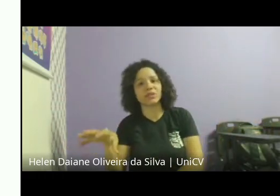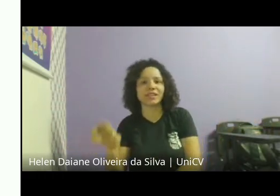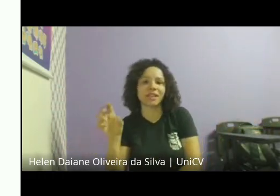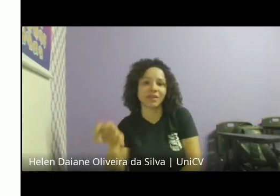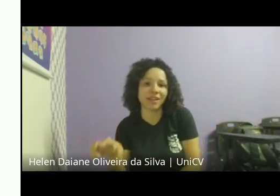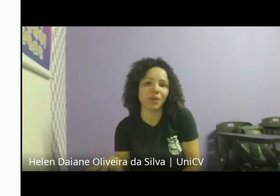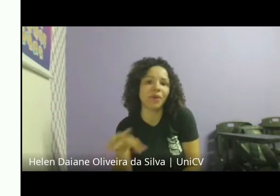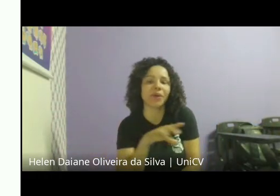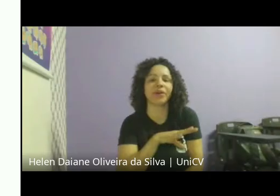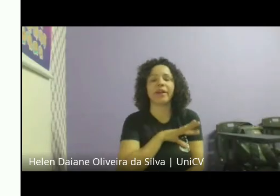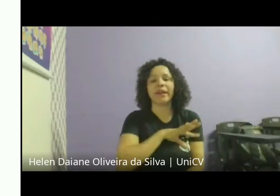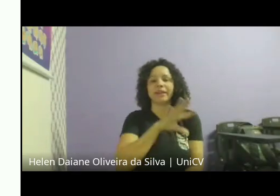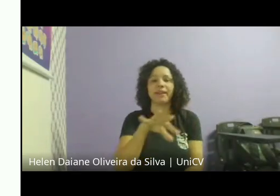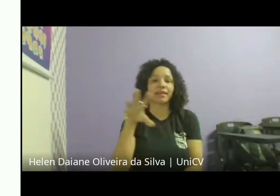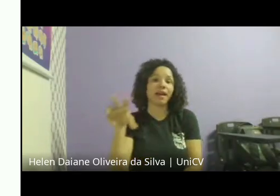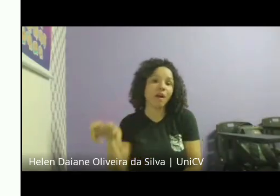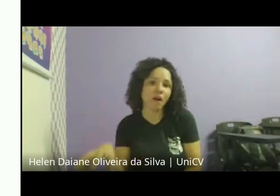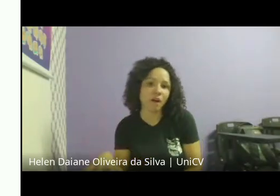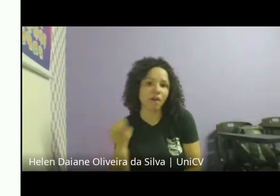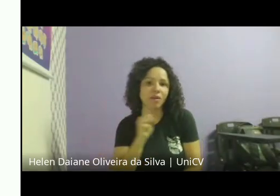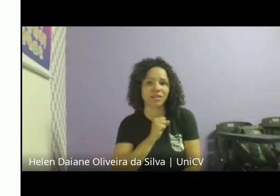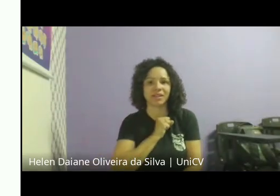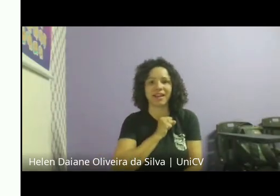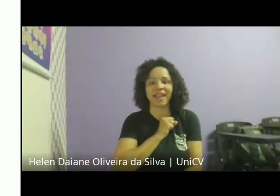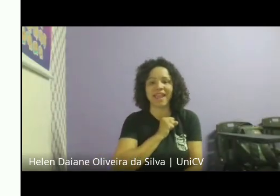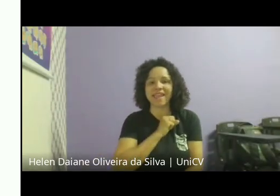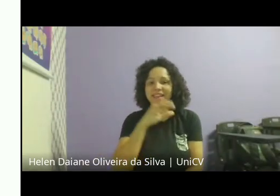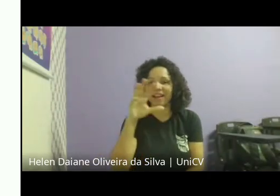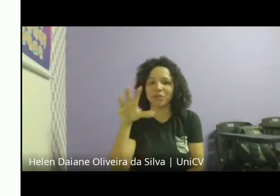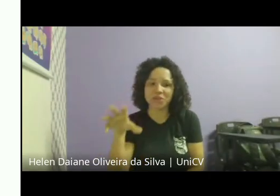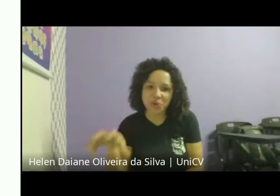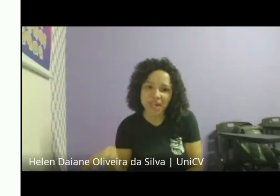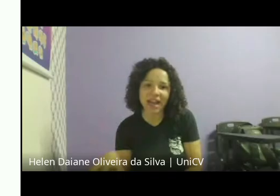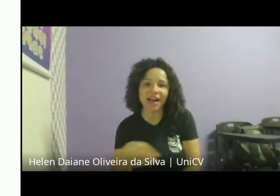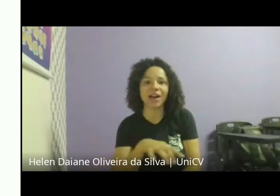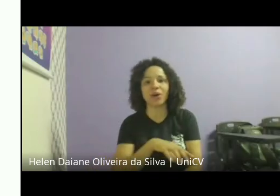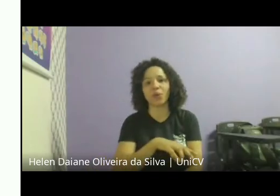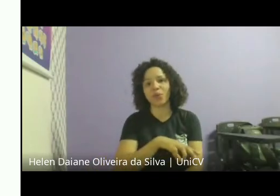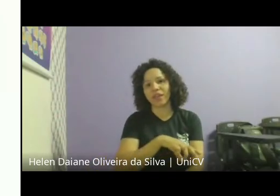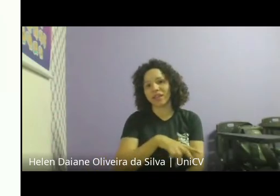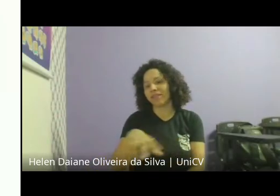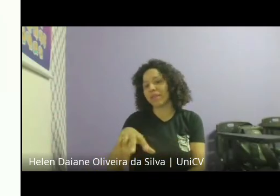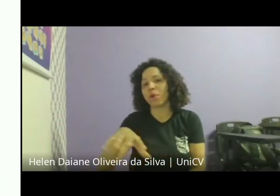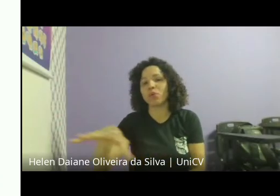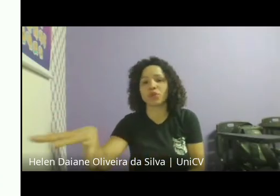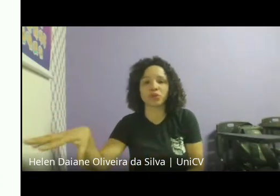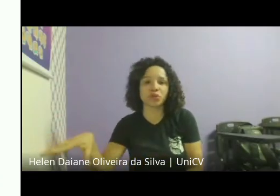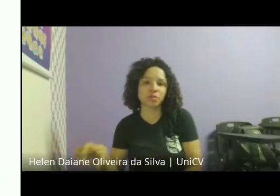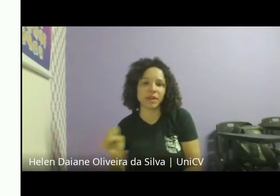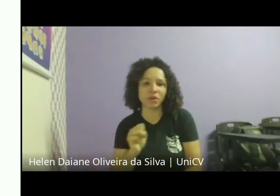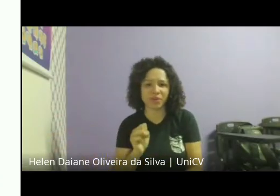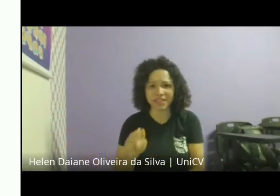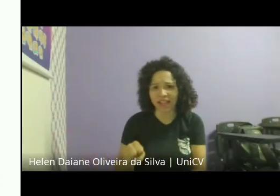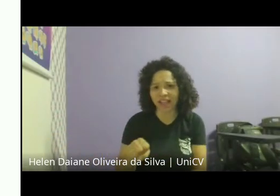surdo, às vezes, está no interior, que é da roça, né? Que é lá do meio rural, que tem poucos outros